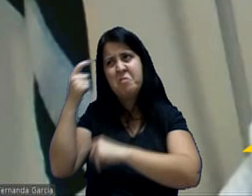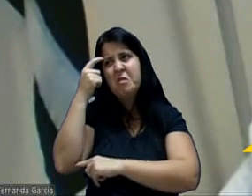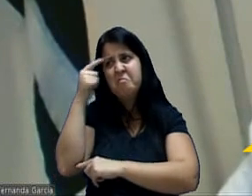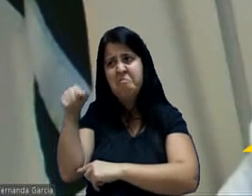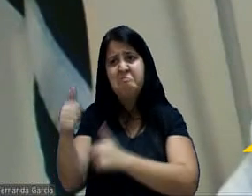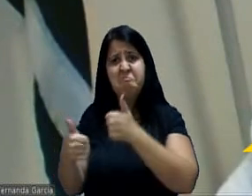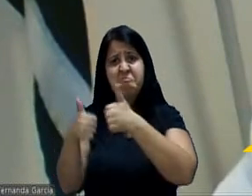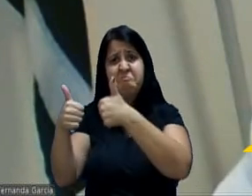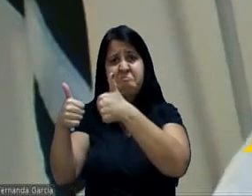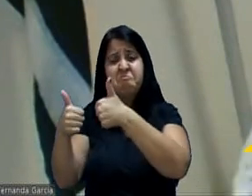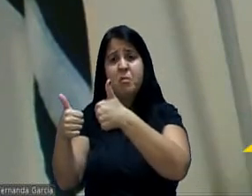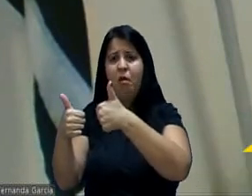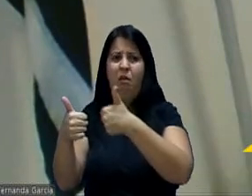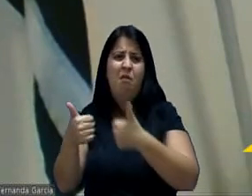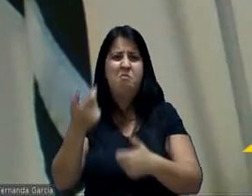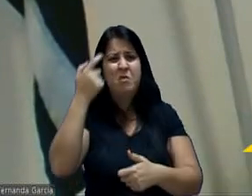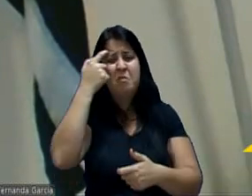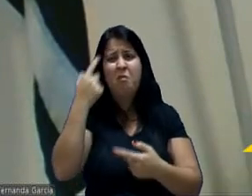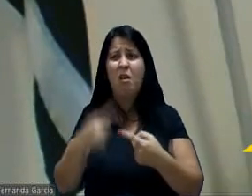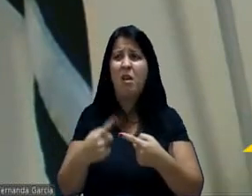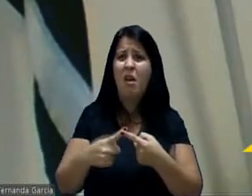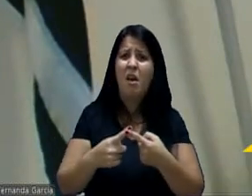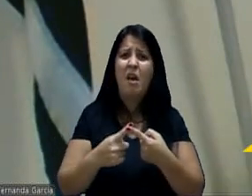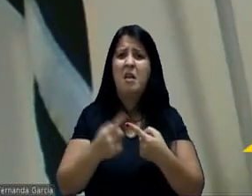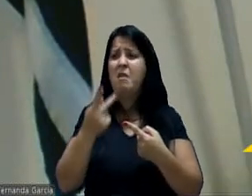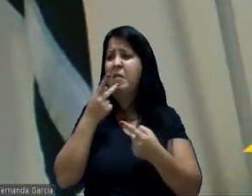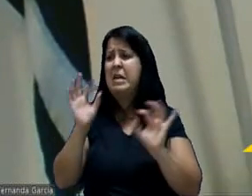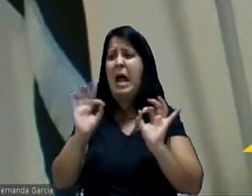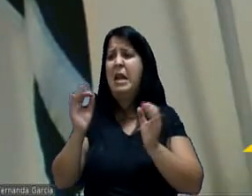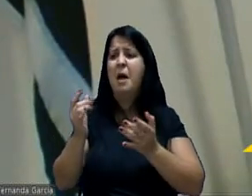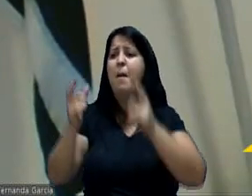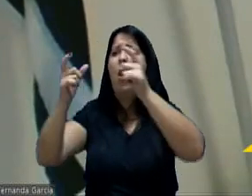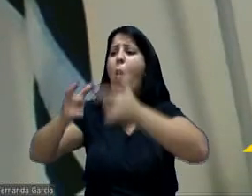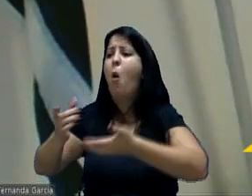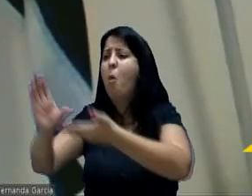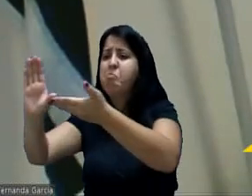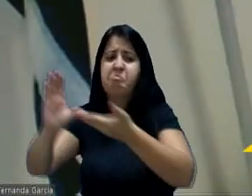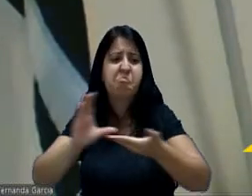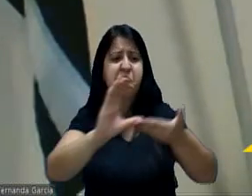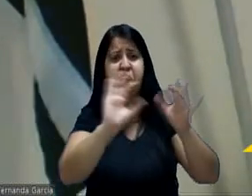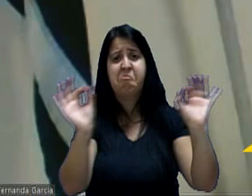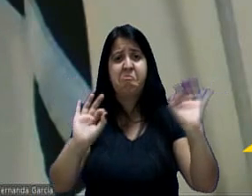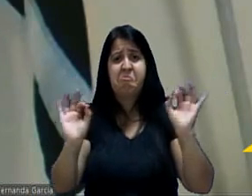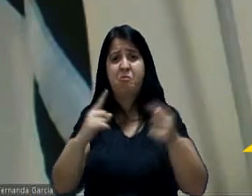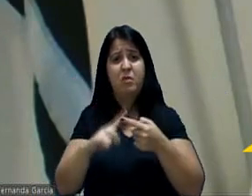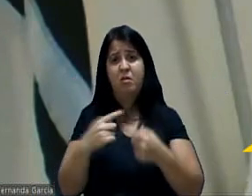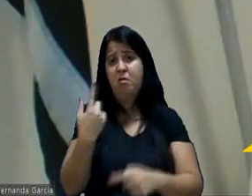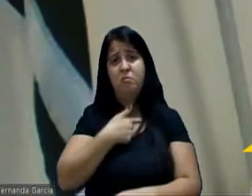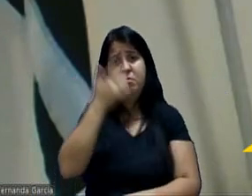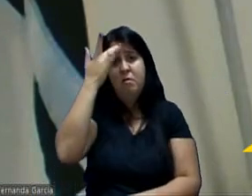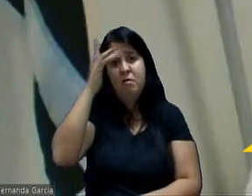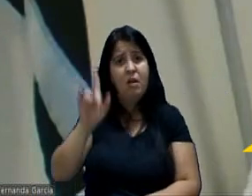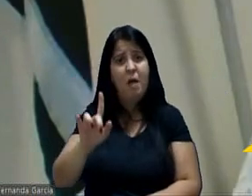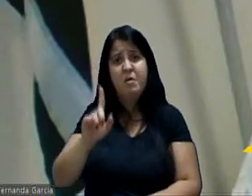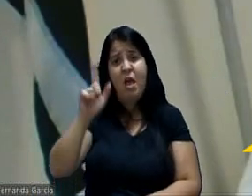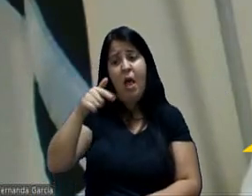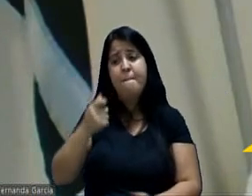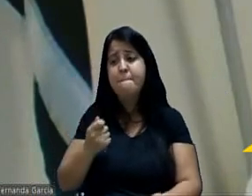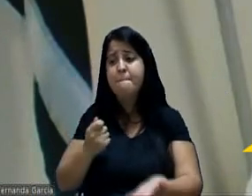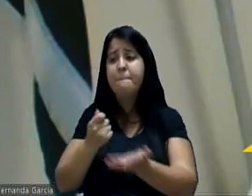negativa, porque ela vem aí a denominar para onde vai. Porque até então nós não sabemos se será para compra